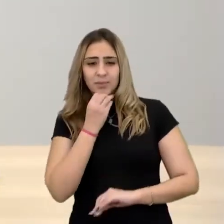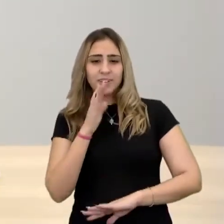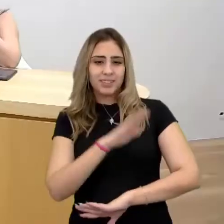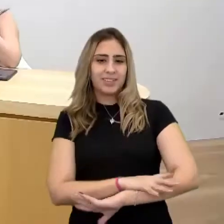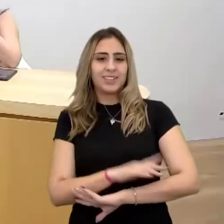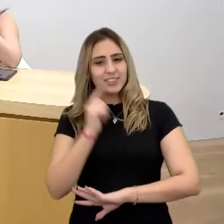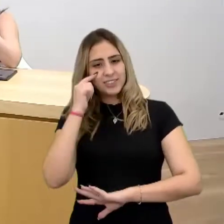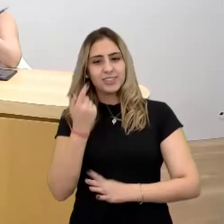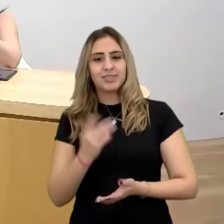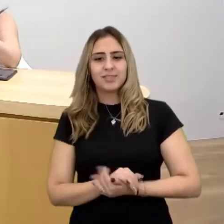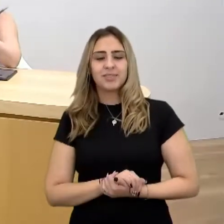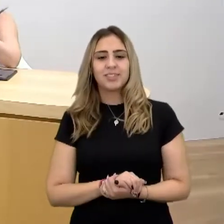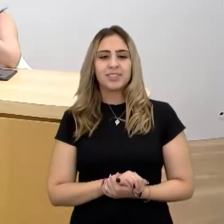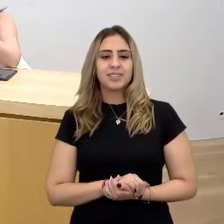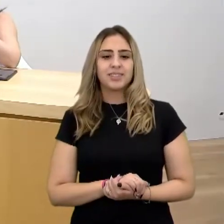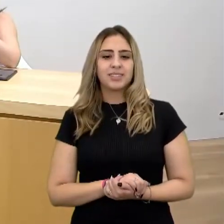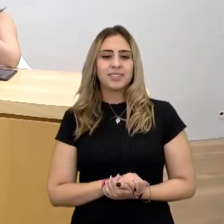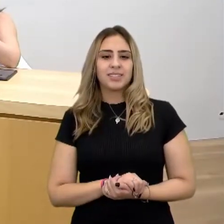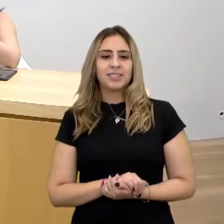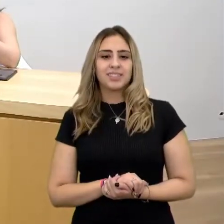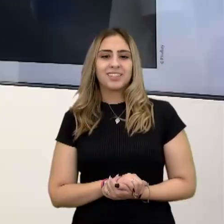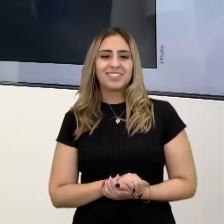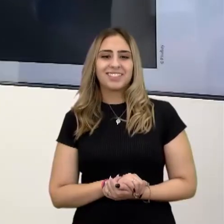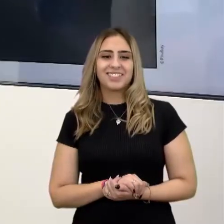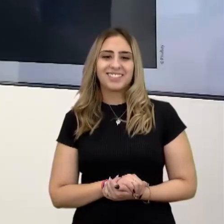tarde? Giba, Boa eu tô tarde é tentando... grandeza, não? Não.